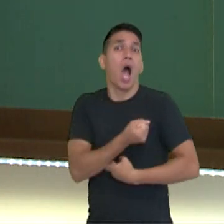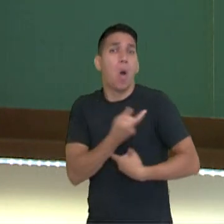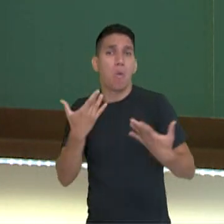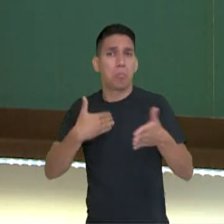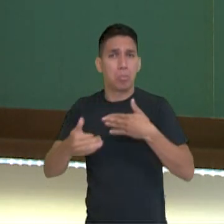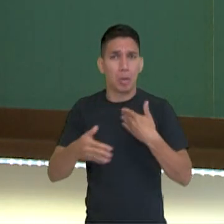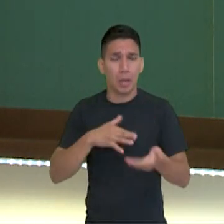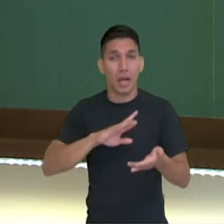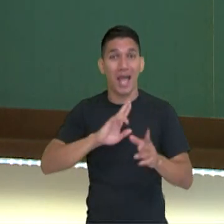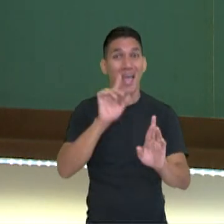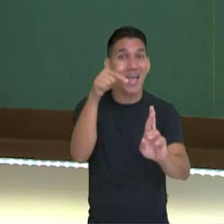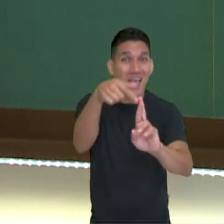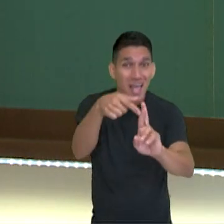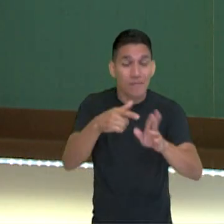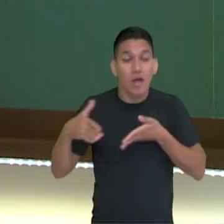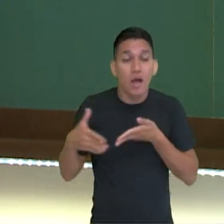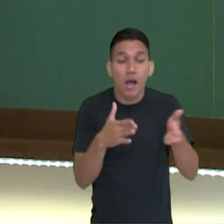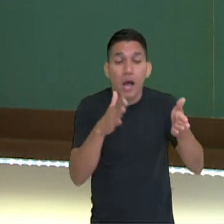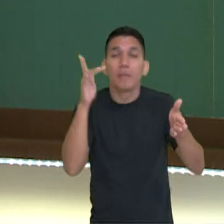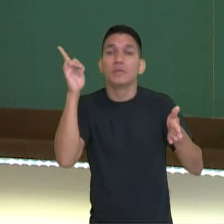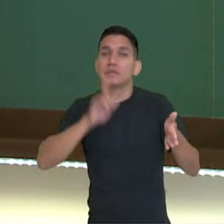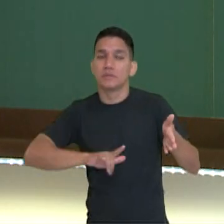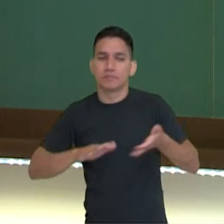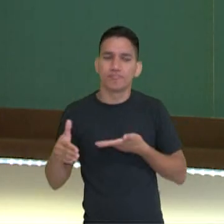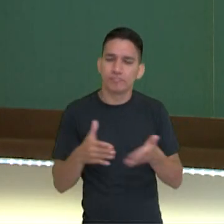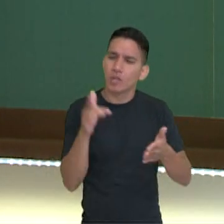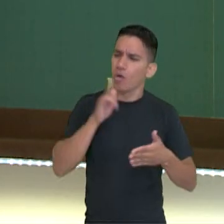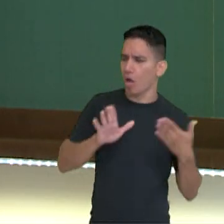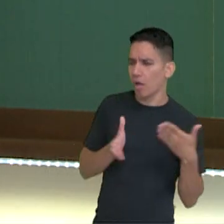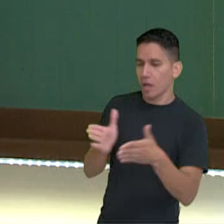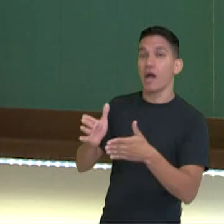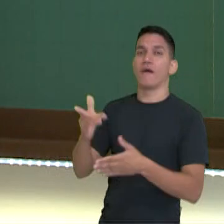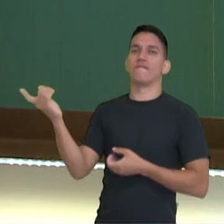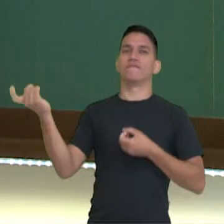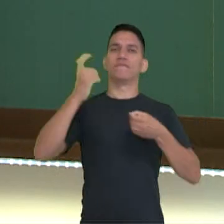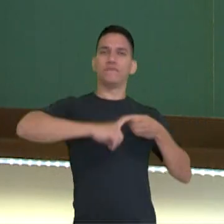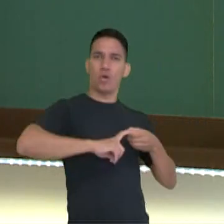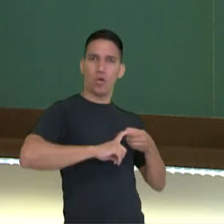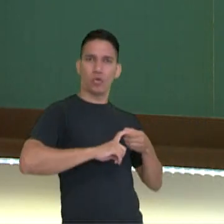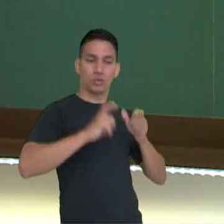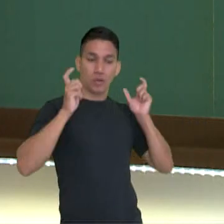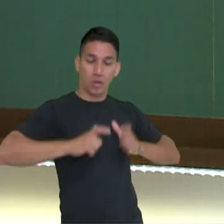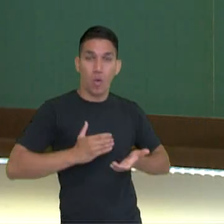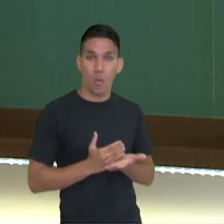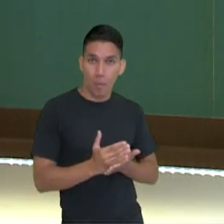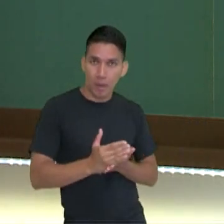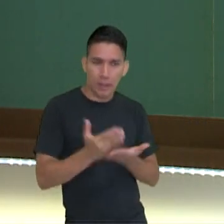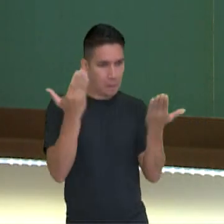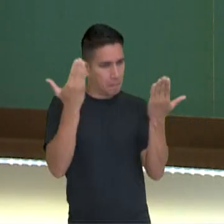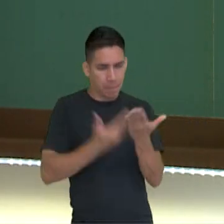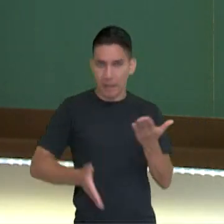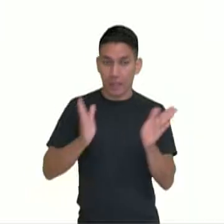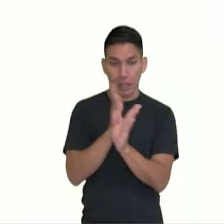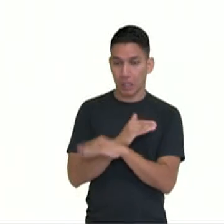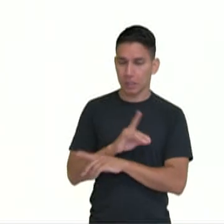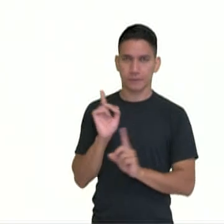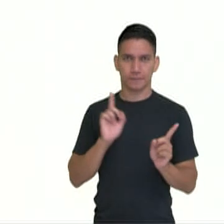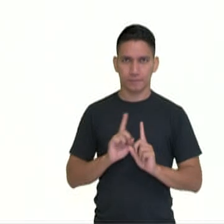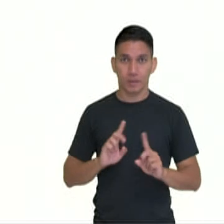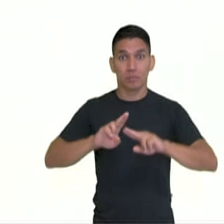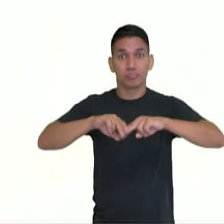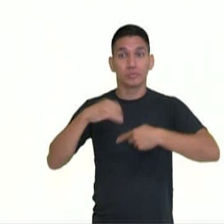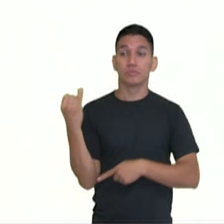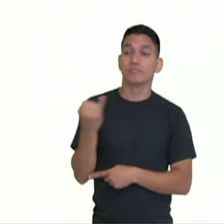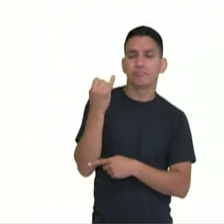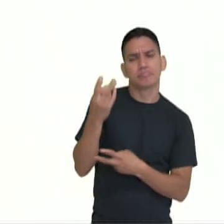do caminho percorrido, para que ele pudesse voltar ao ponto inicial sem se perder. Então é importante pensar nesse